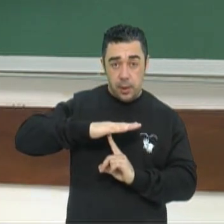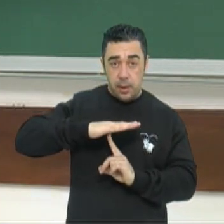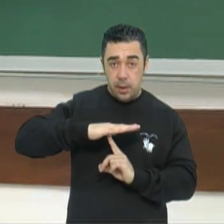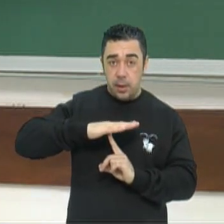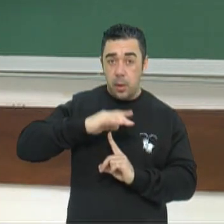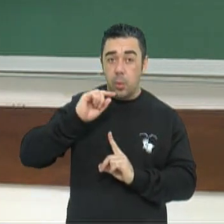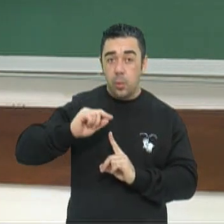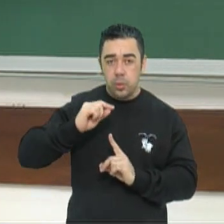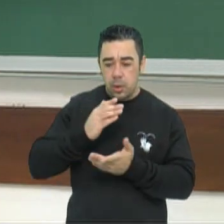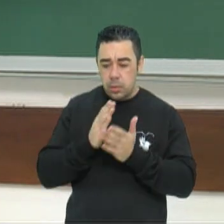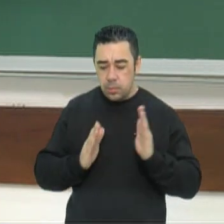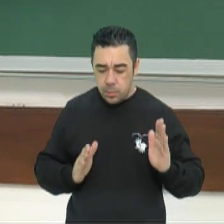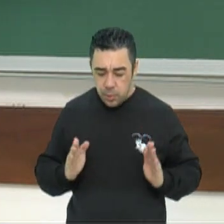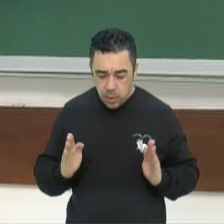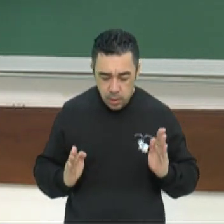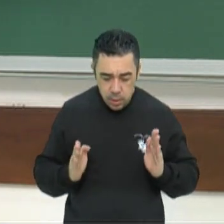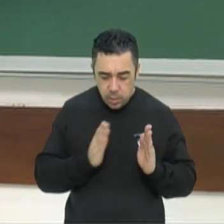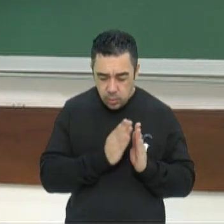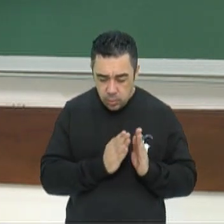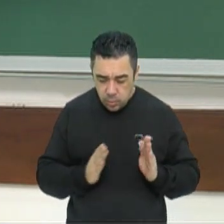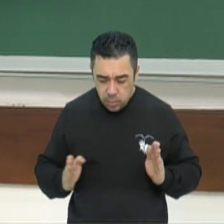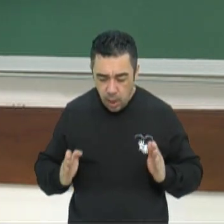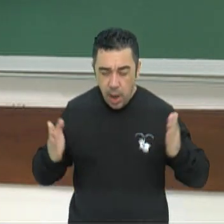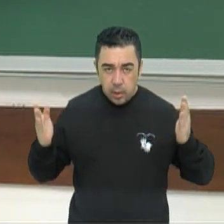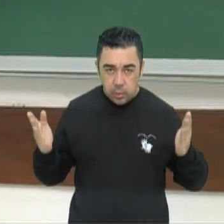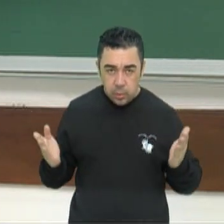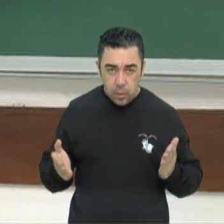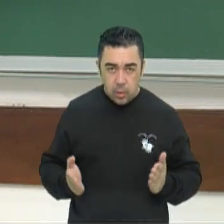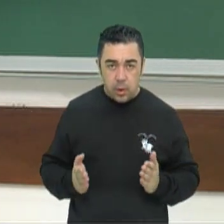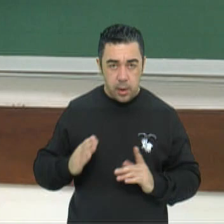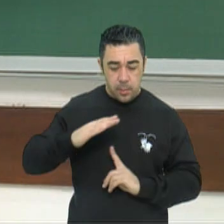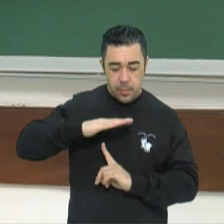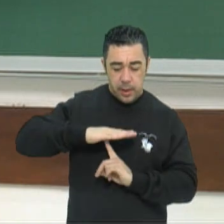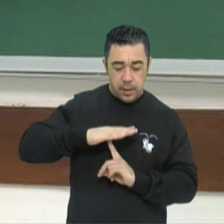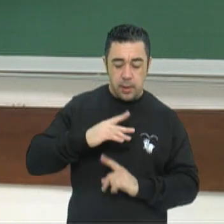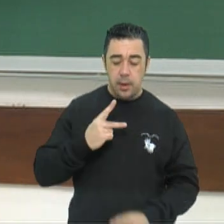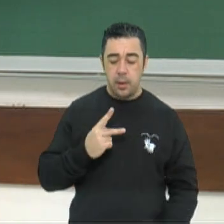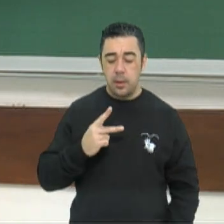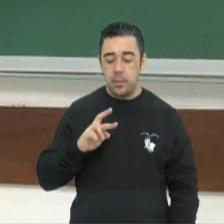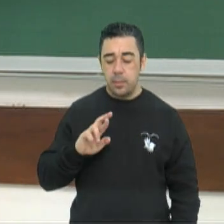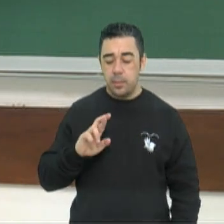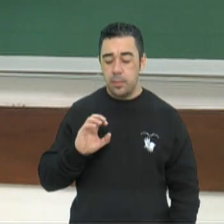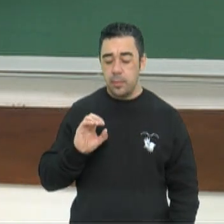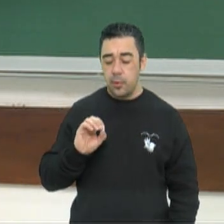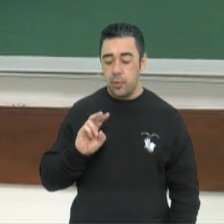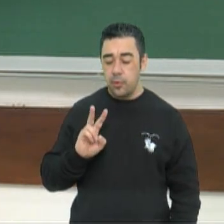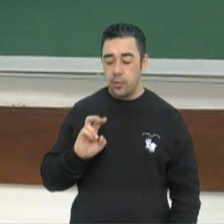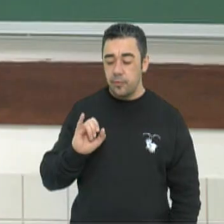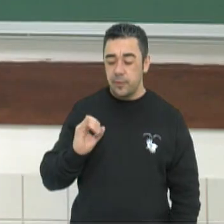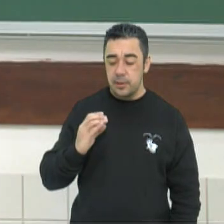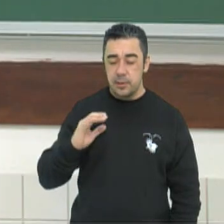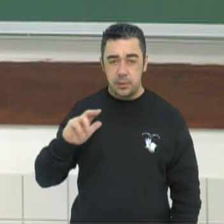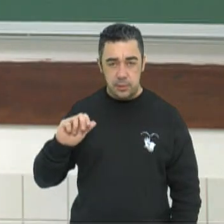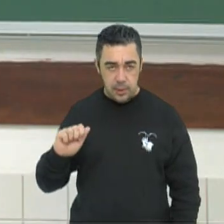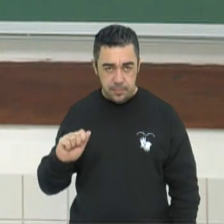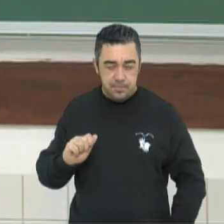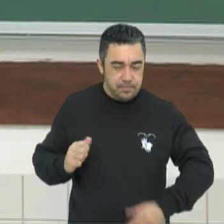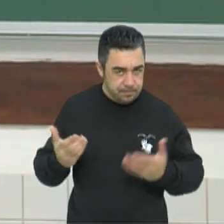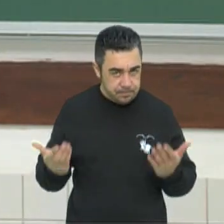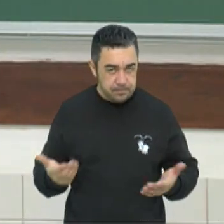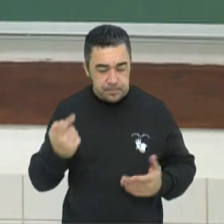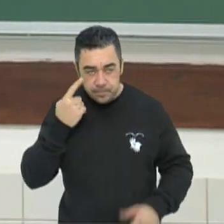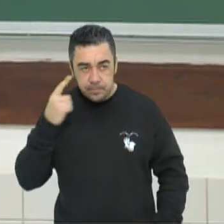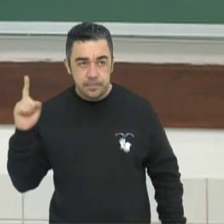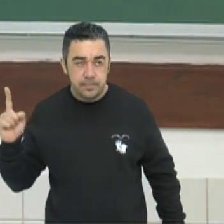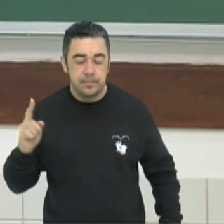passou a ser o quê? Uma província, um território com maior autonomia. Certo? Vamos em frente então?